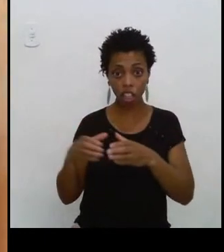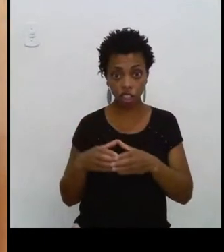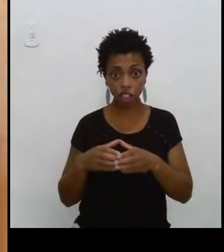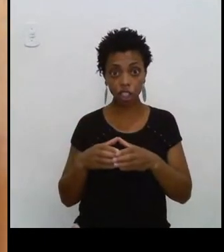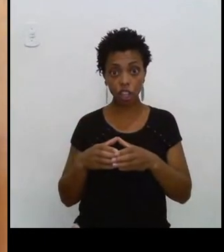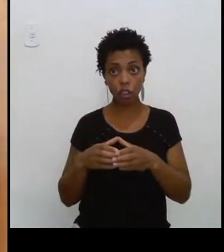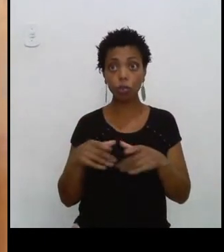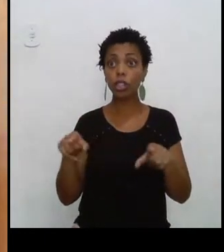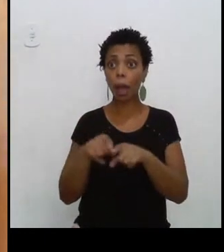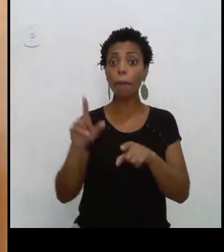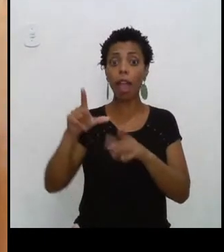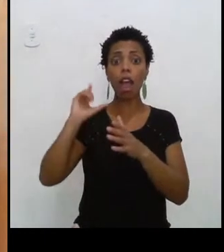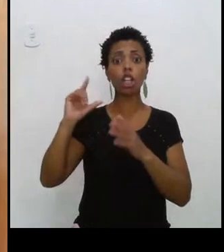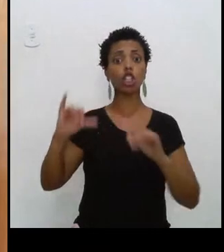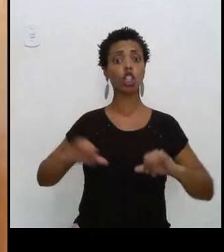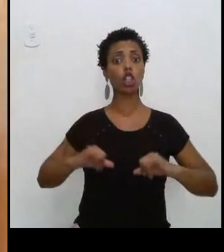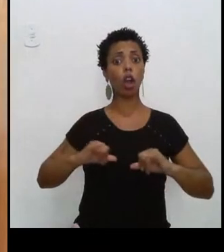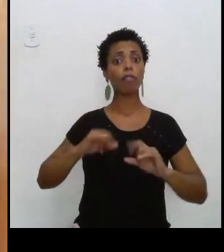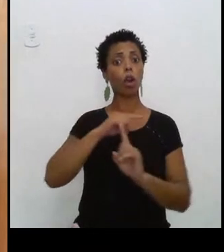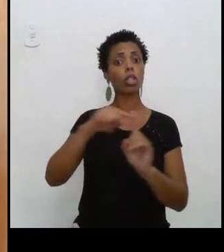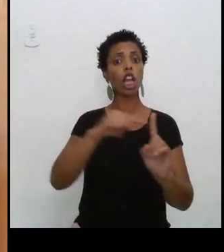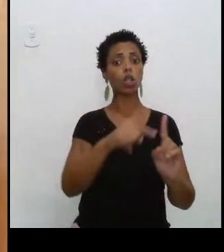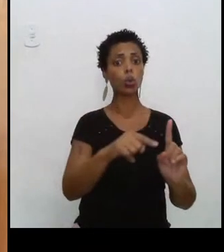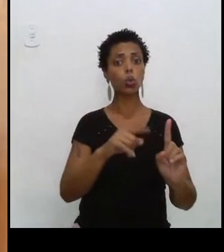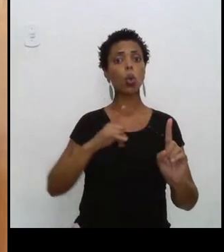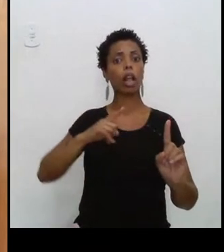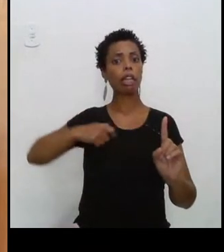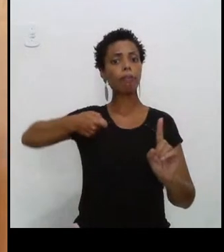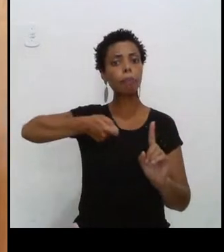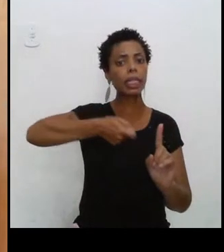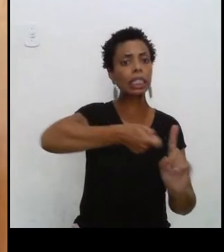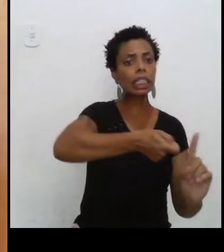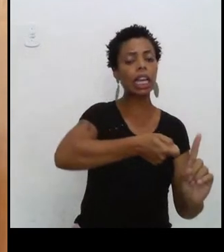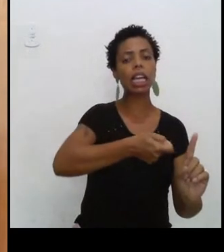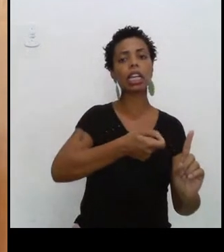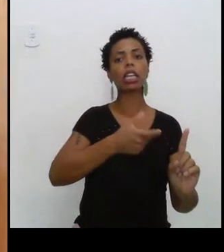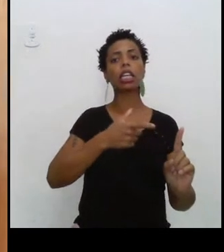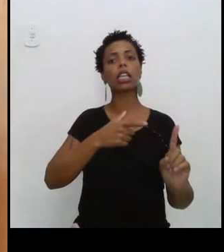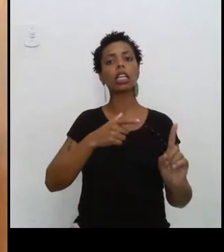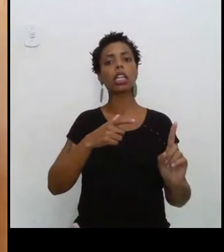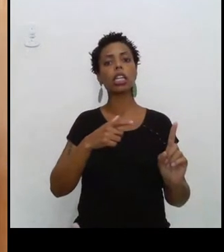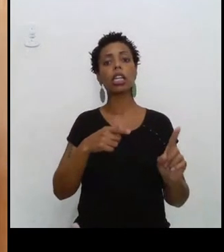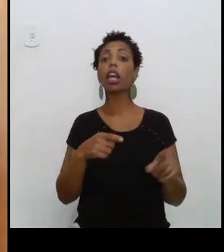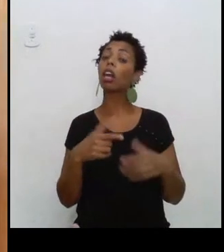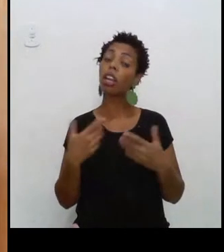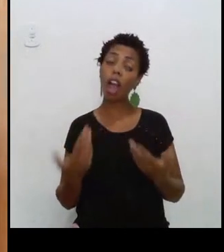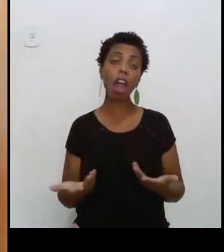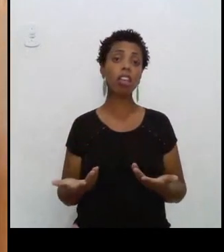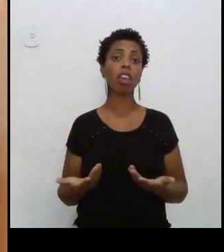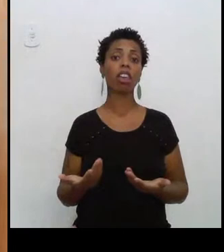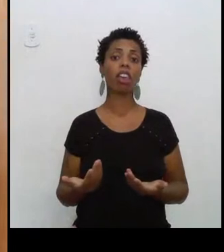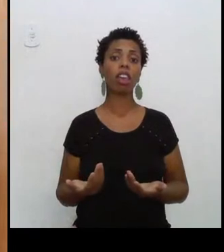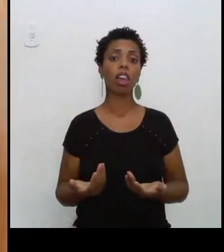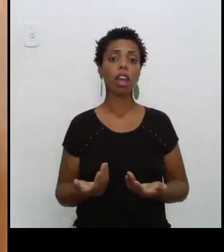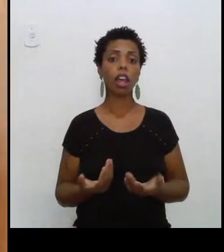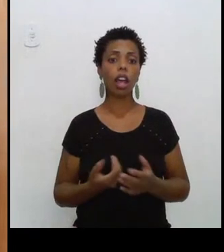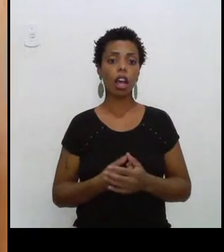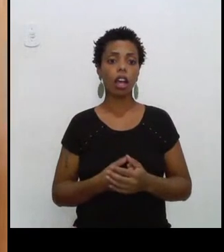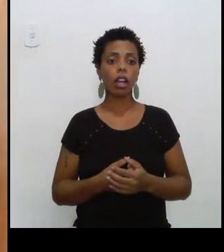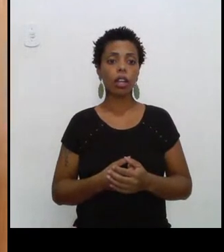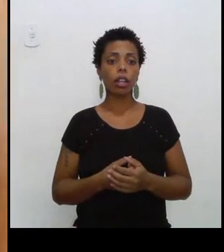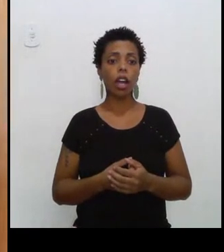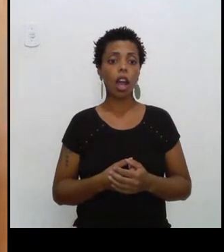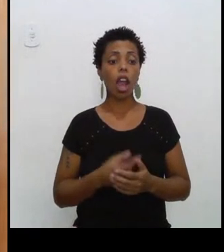ser seguidas para dura mais legal mano na repito Oscar